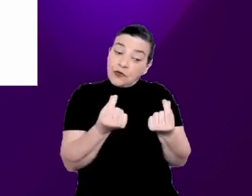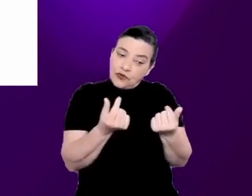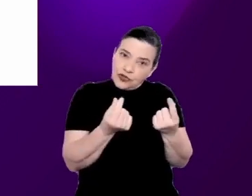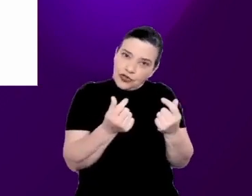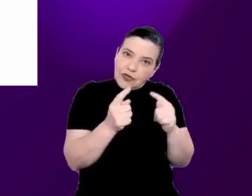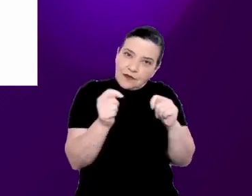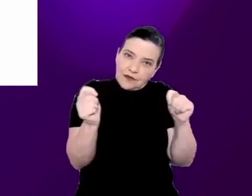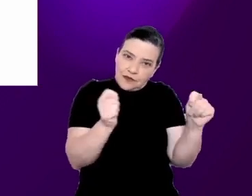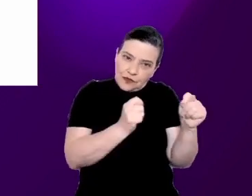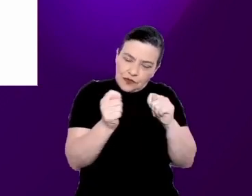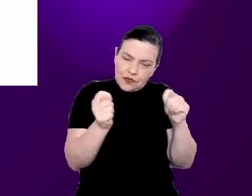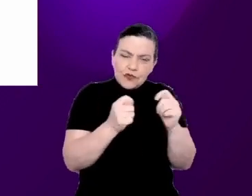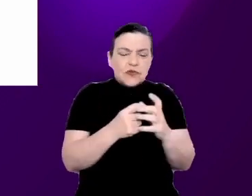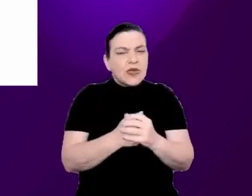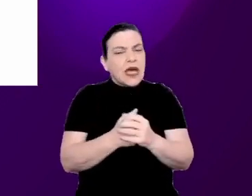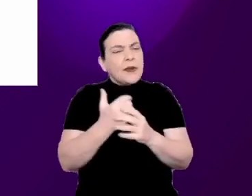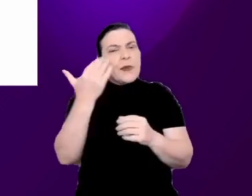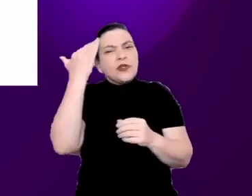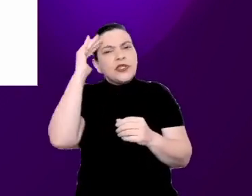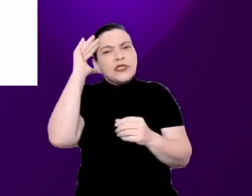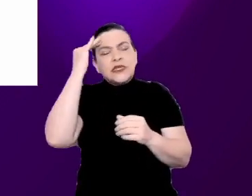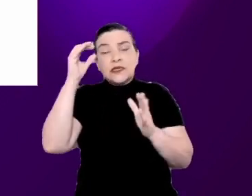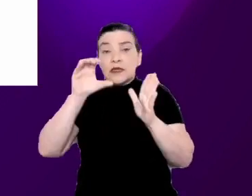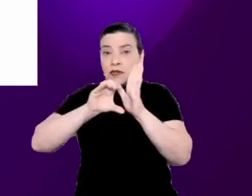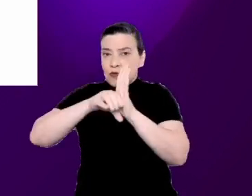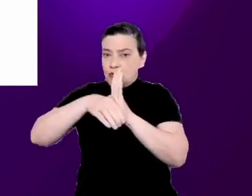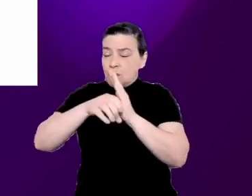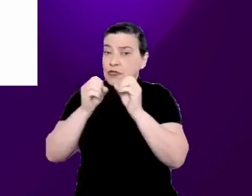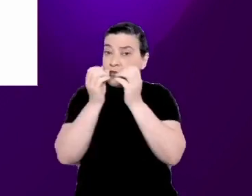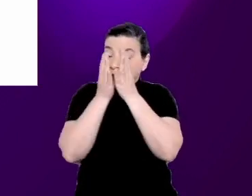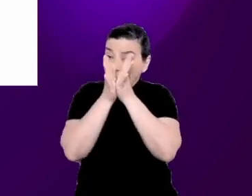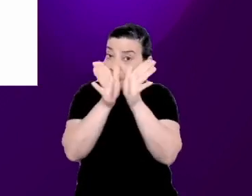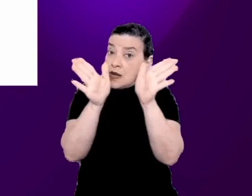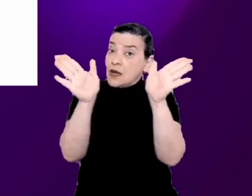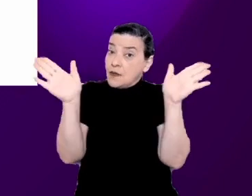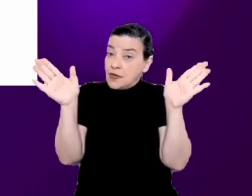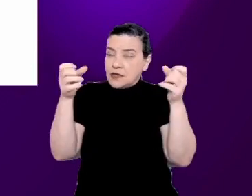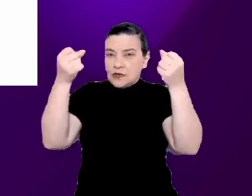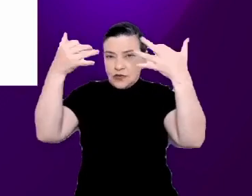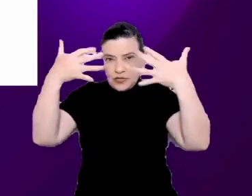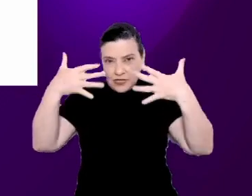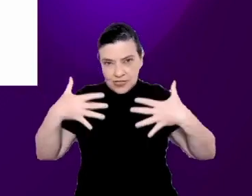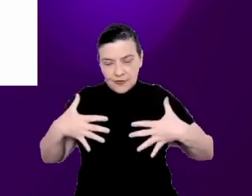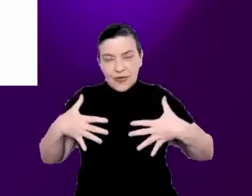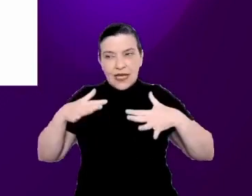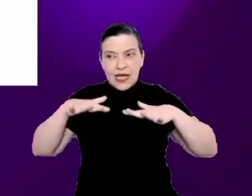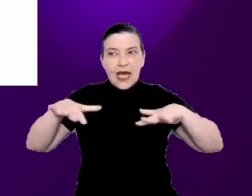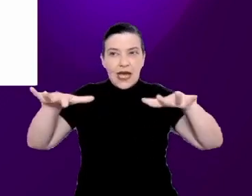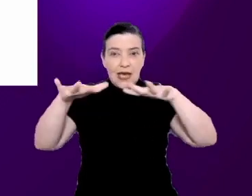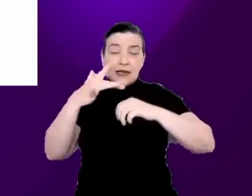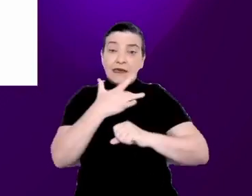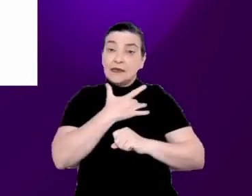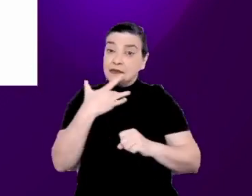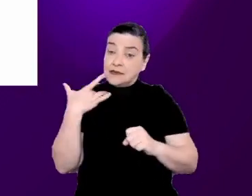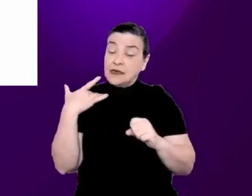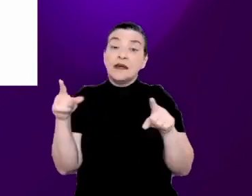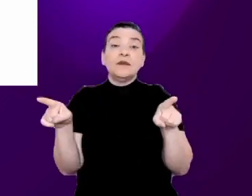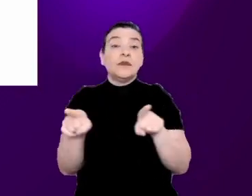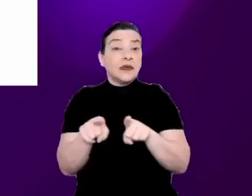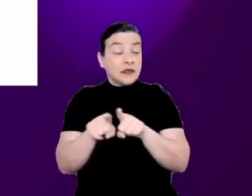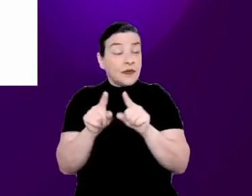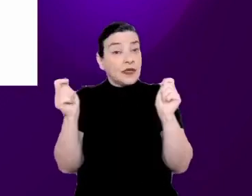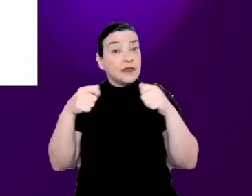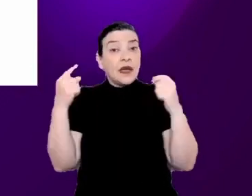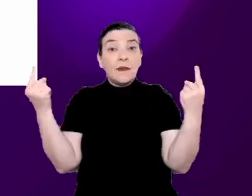gente pode entender esse conceito de uma forma ampla quando a gente fala de sistemas de saúde, mas ele é perfeitamente aplicável